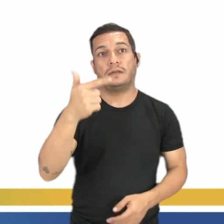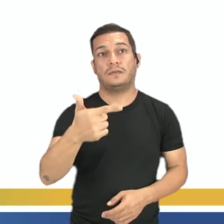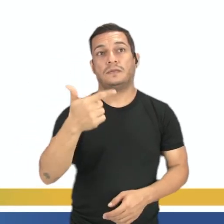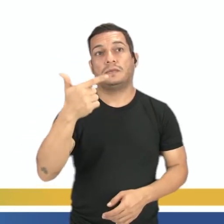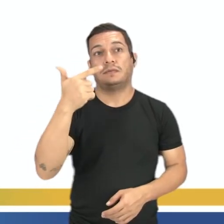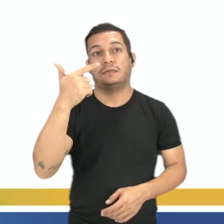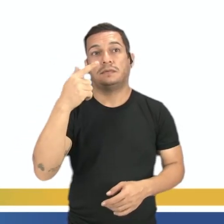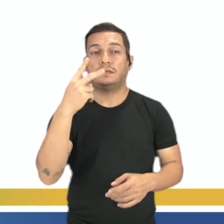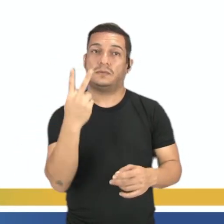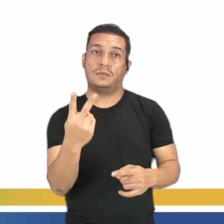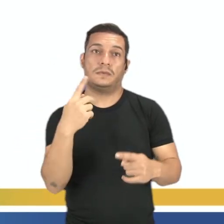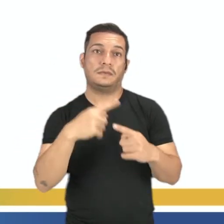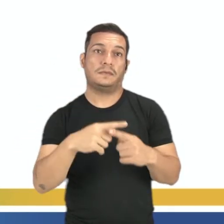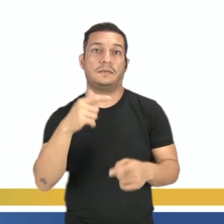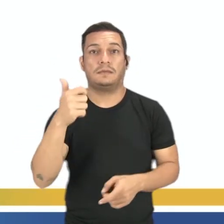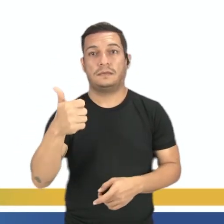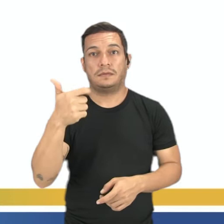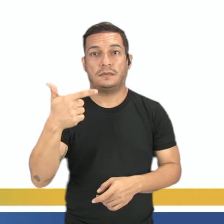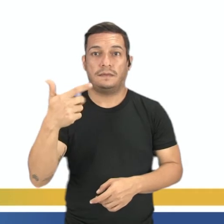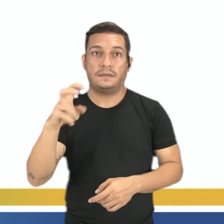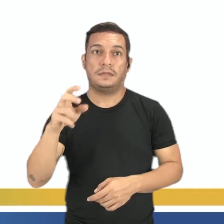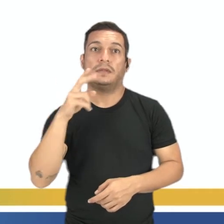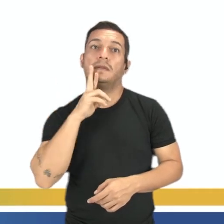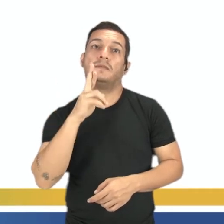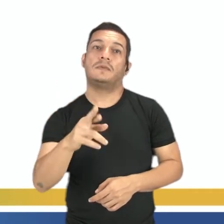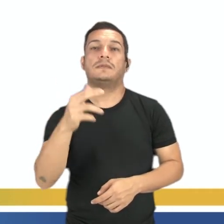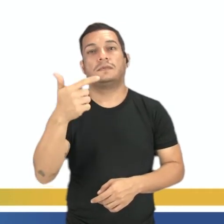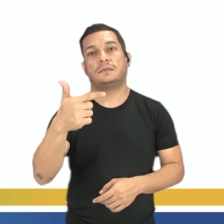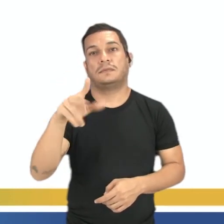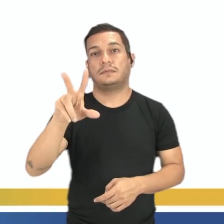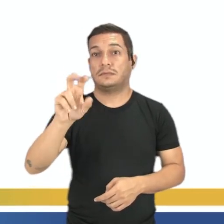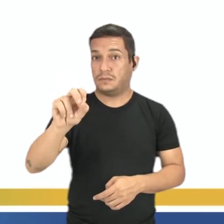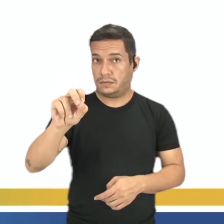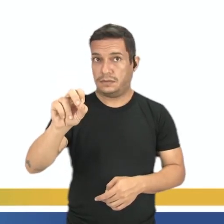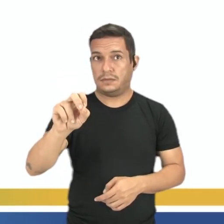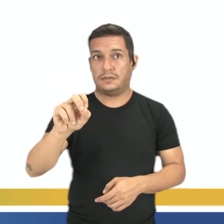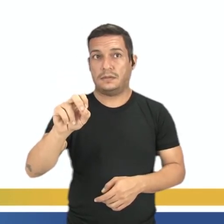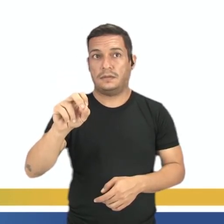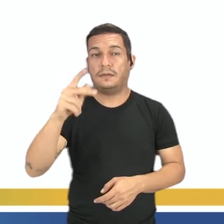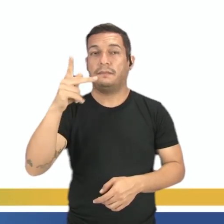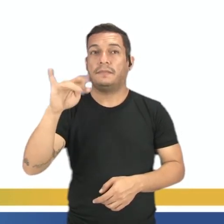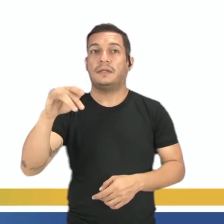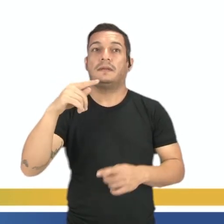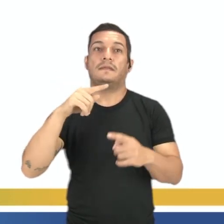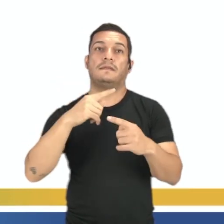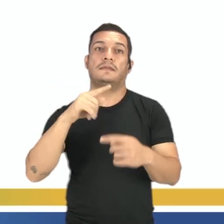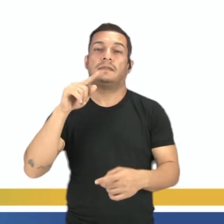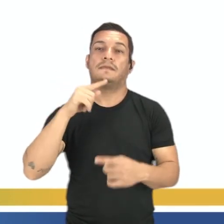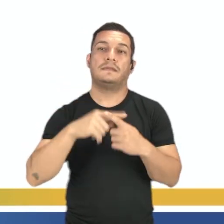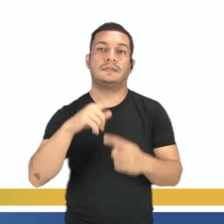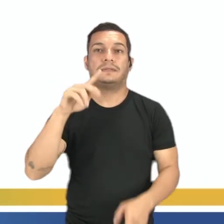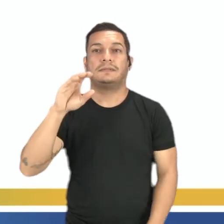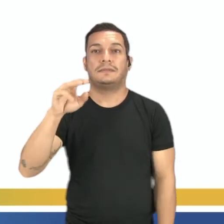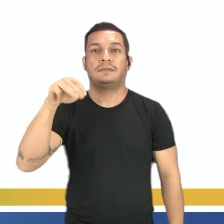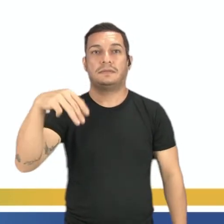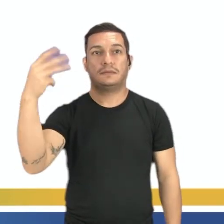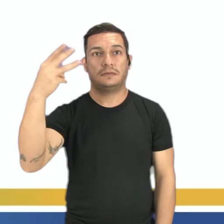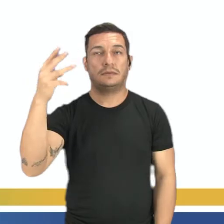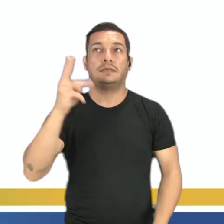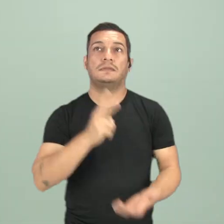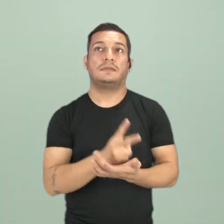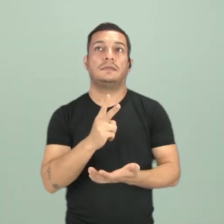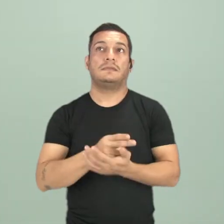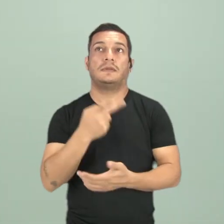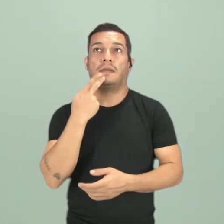a 2 vezes 125, nós obtemos 250 π centímetro ao cubo. Toda vez que a gente estiver falando